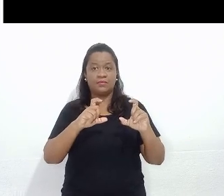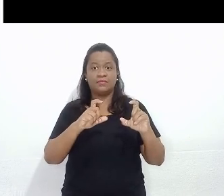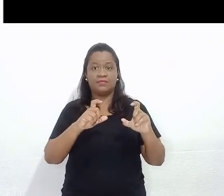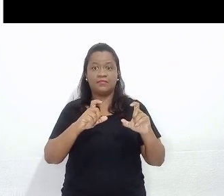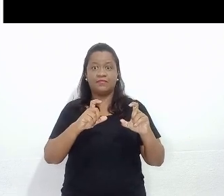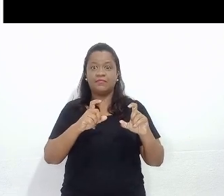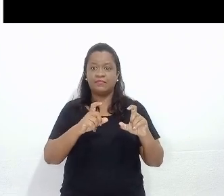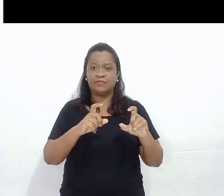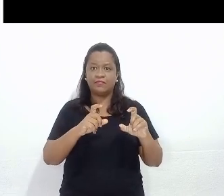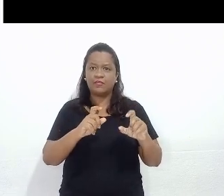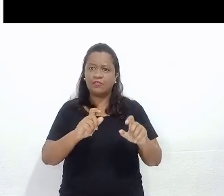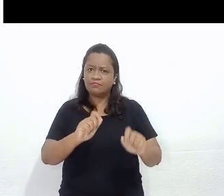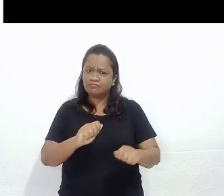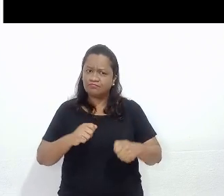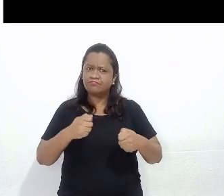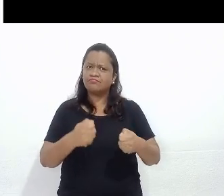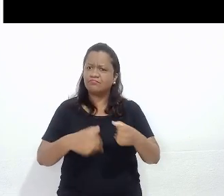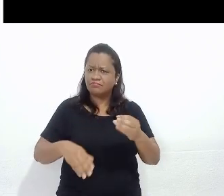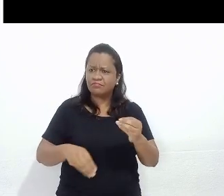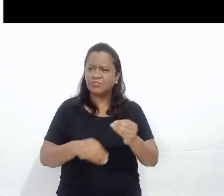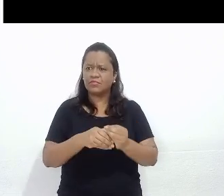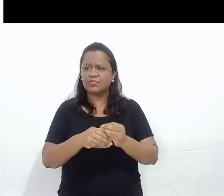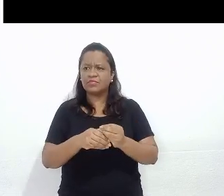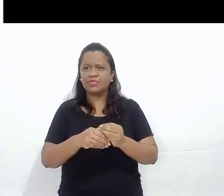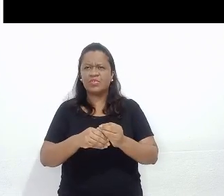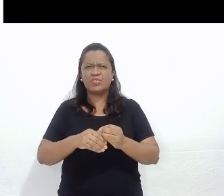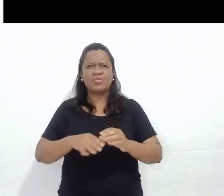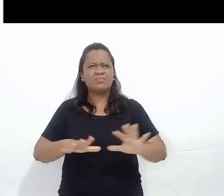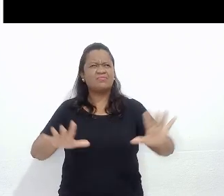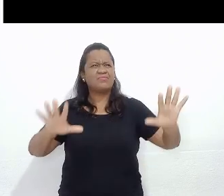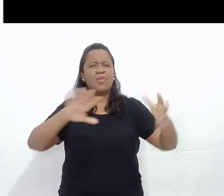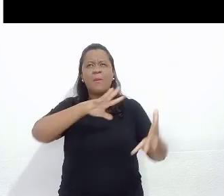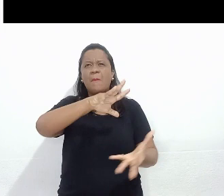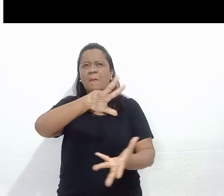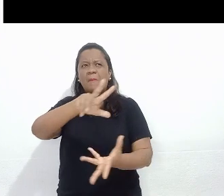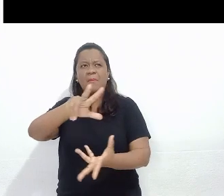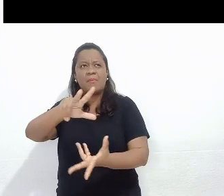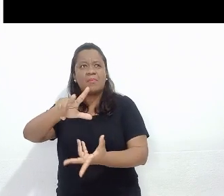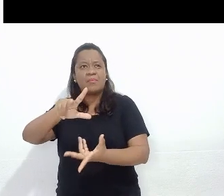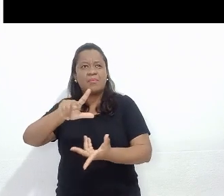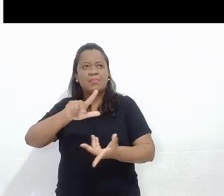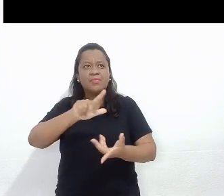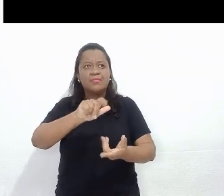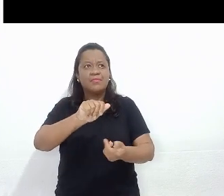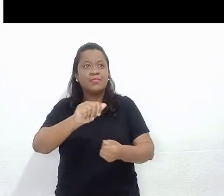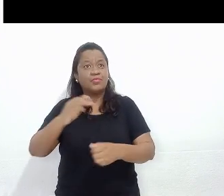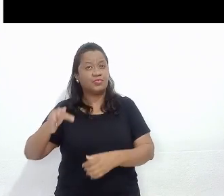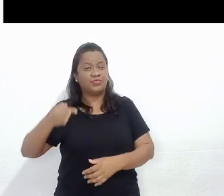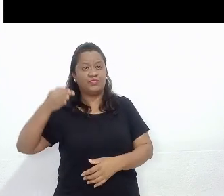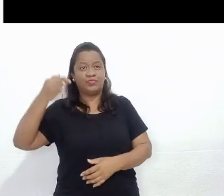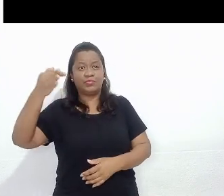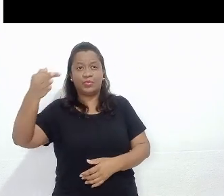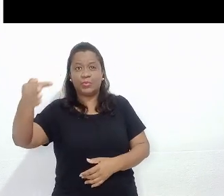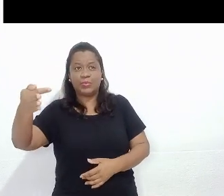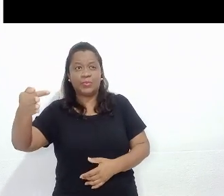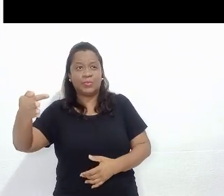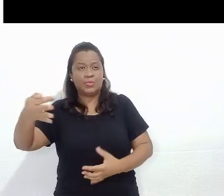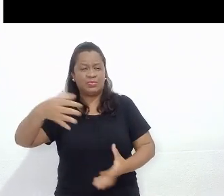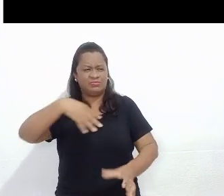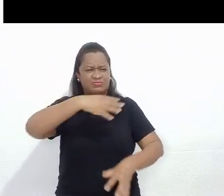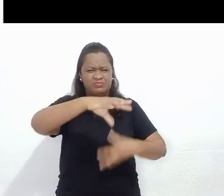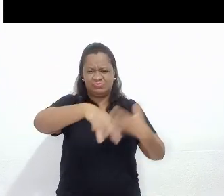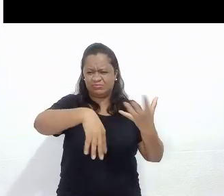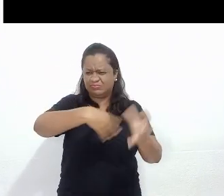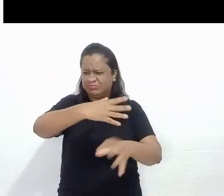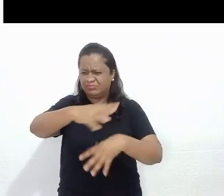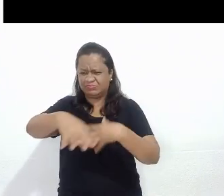a questão daquele mundo suado, um mundo que está se prevendo para a humanidade futuramente, né? Aquele mundo já bem caótico,